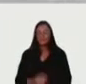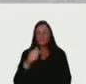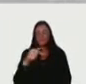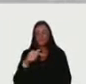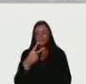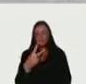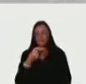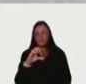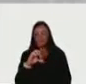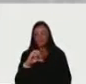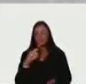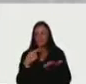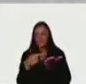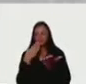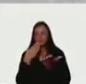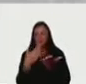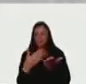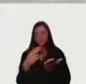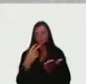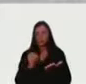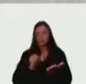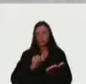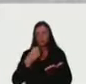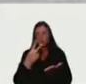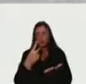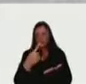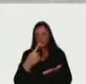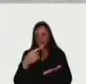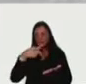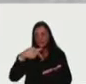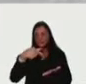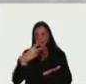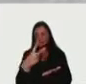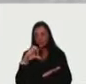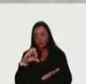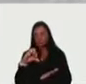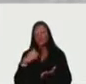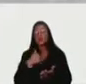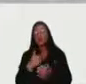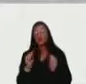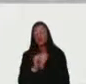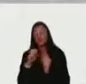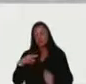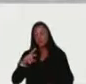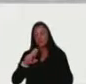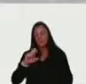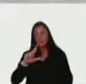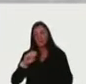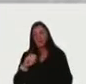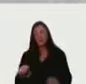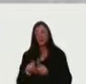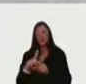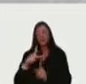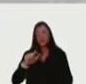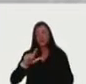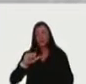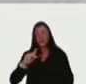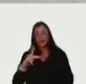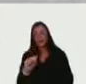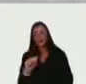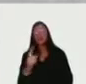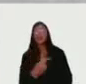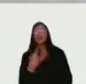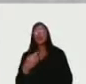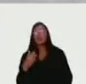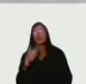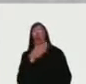nesse requerimento, Marcelo, Palinha e eu, né, nós fomos até uma conferência municipal de meio ambiente, ali na Unesp,